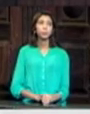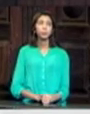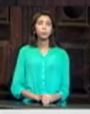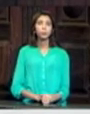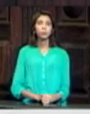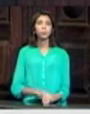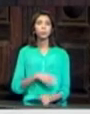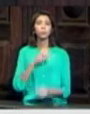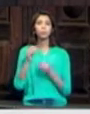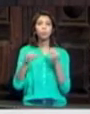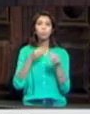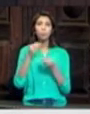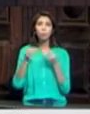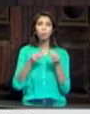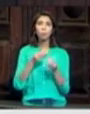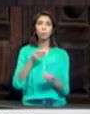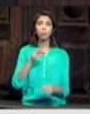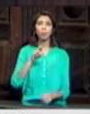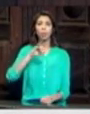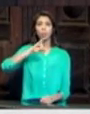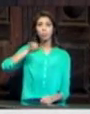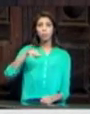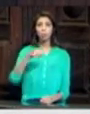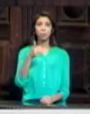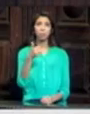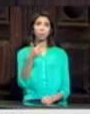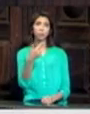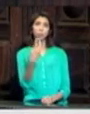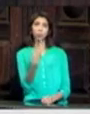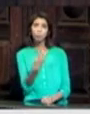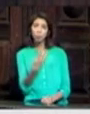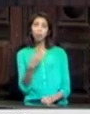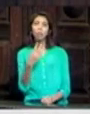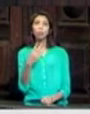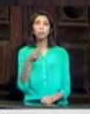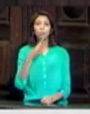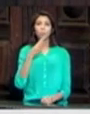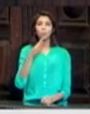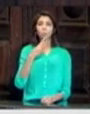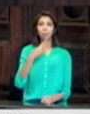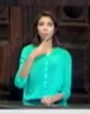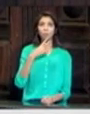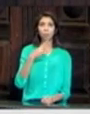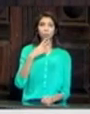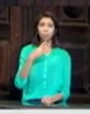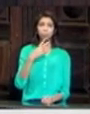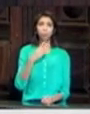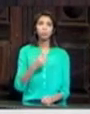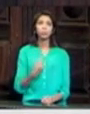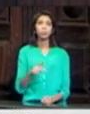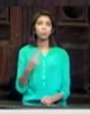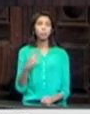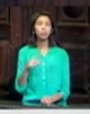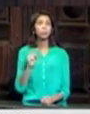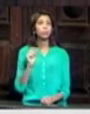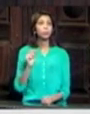a concessão da RJ-124, conhecida como Via Lagos,